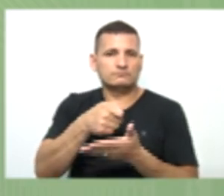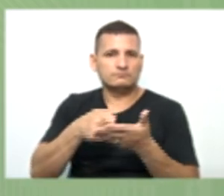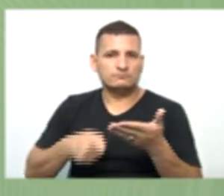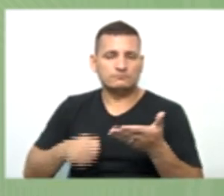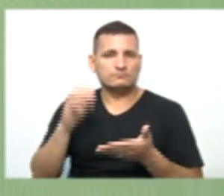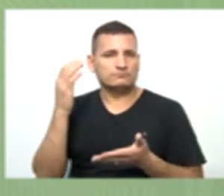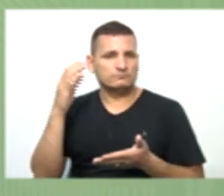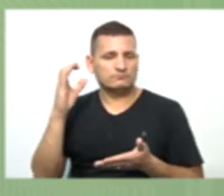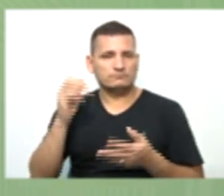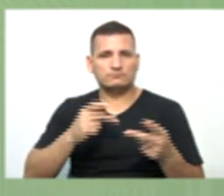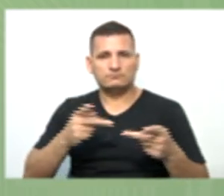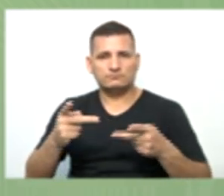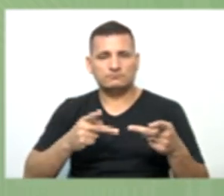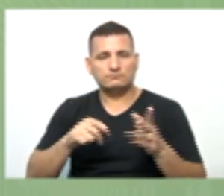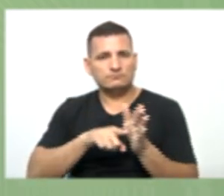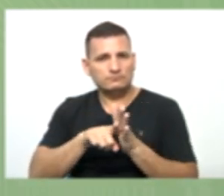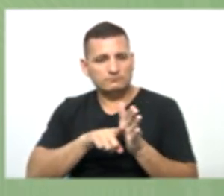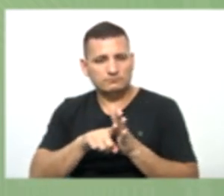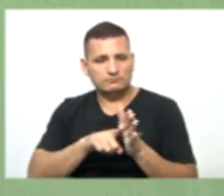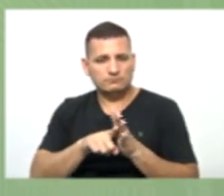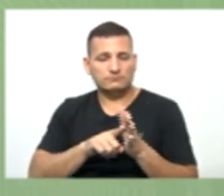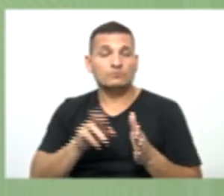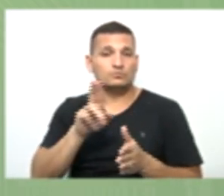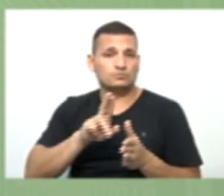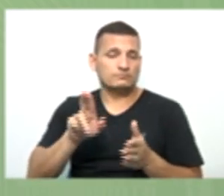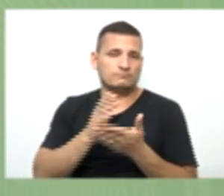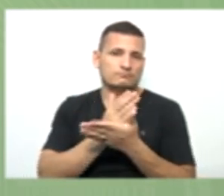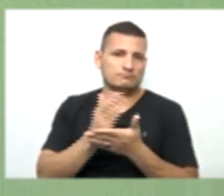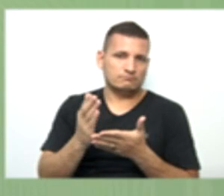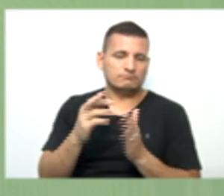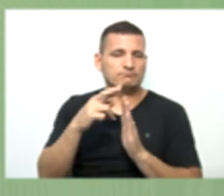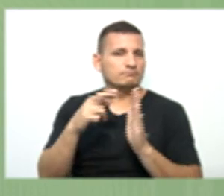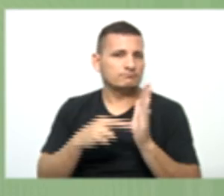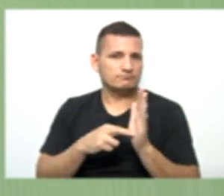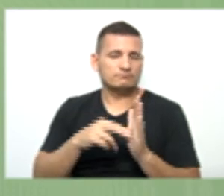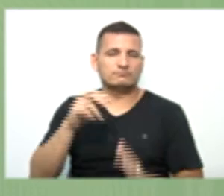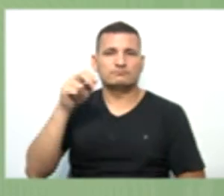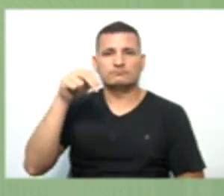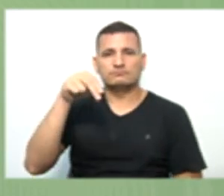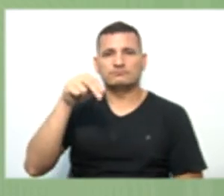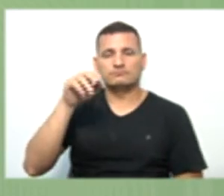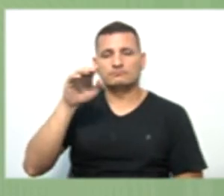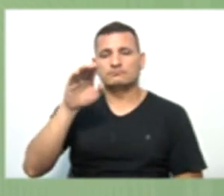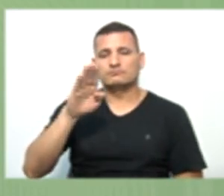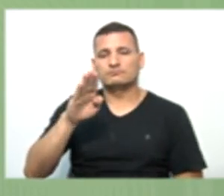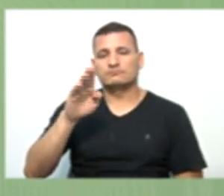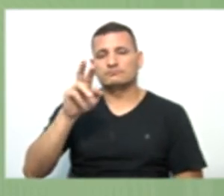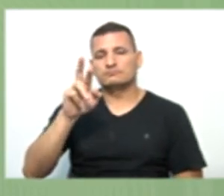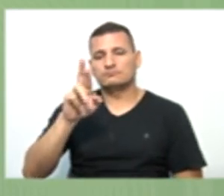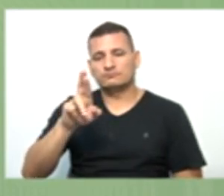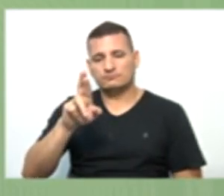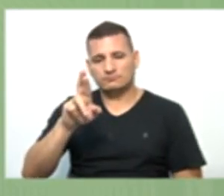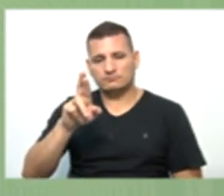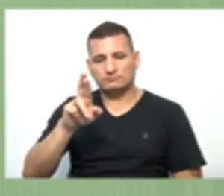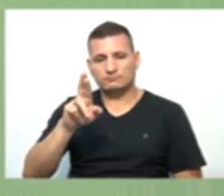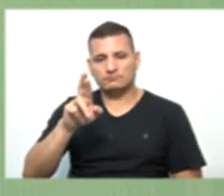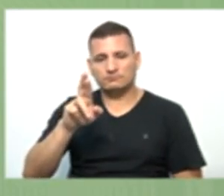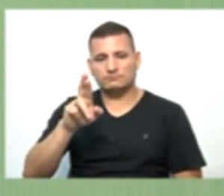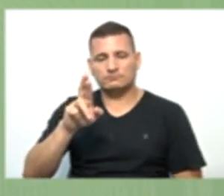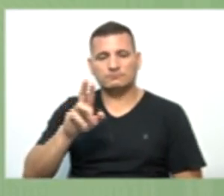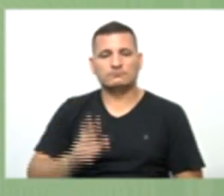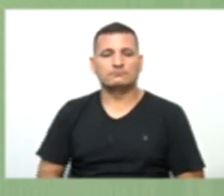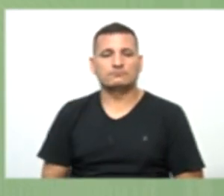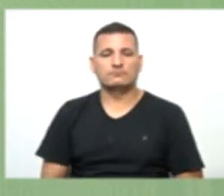nós aplicamos algumas normas, tá? Que nós chamamos de NBR, que é a abreviação para norma